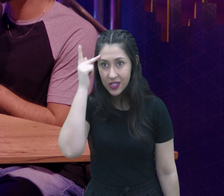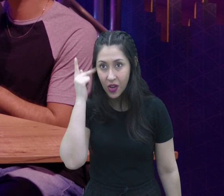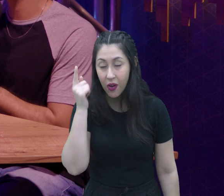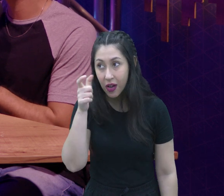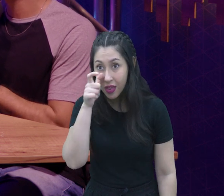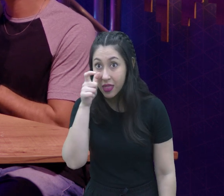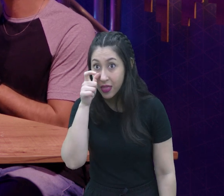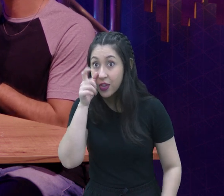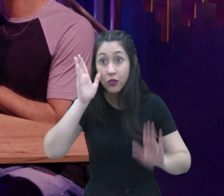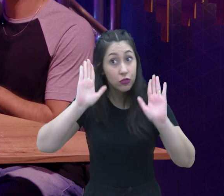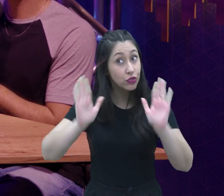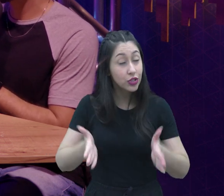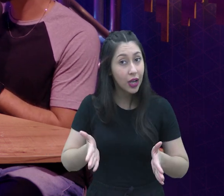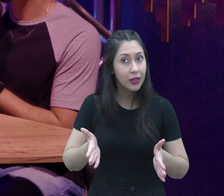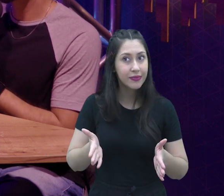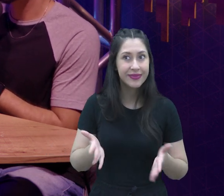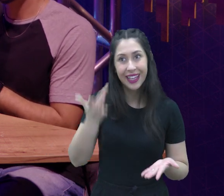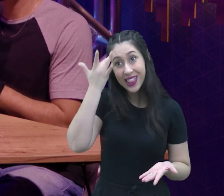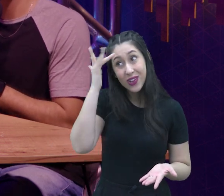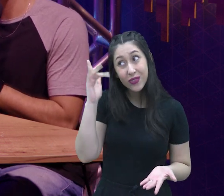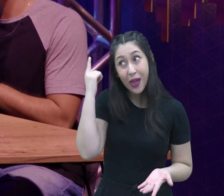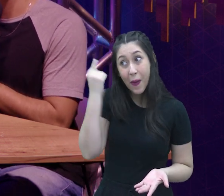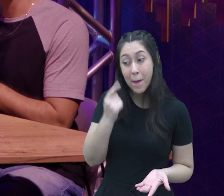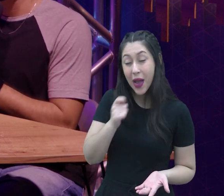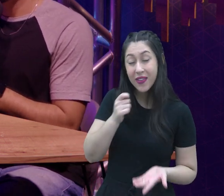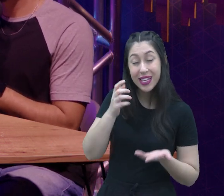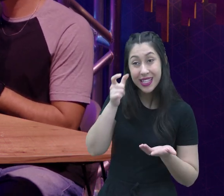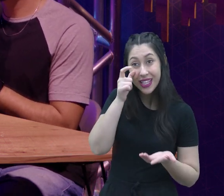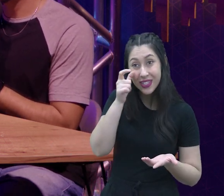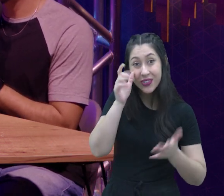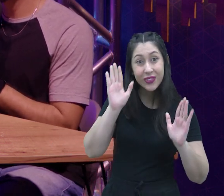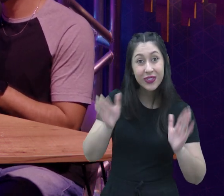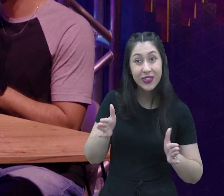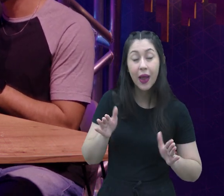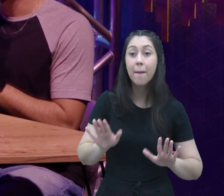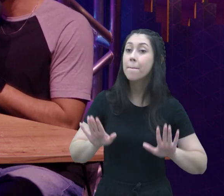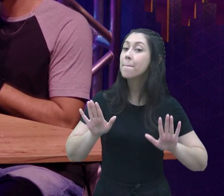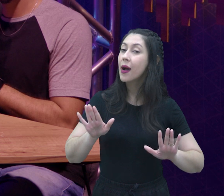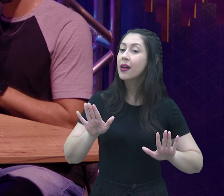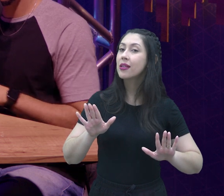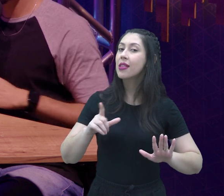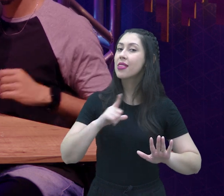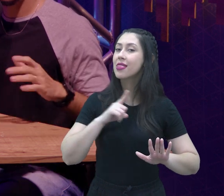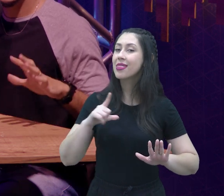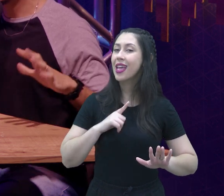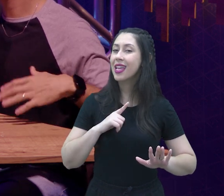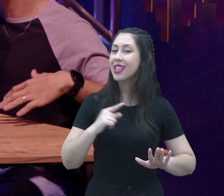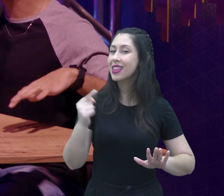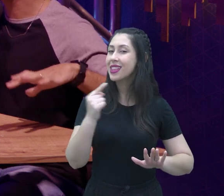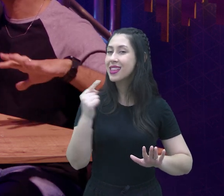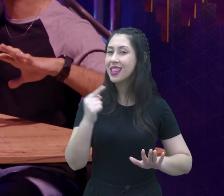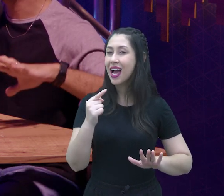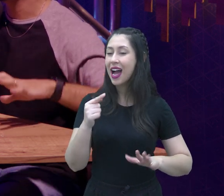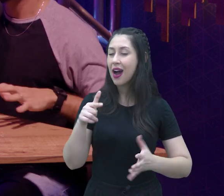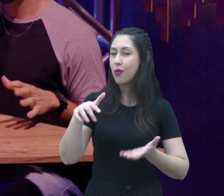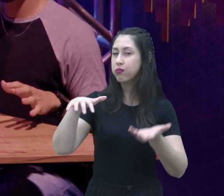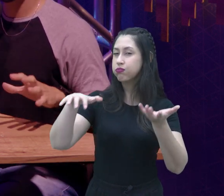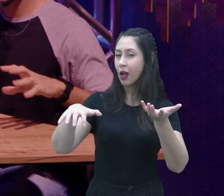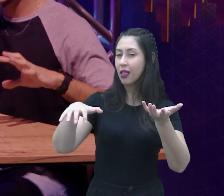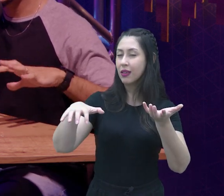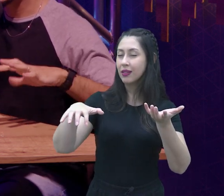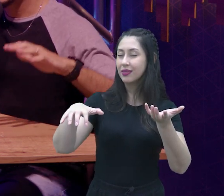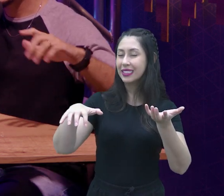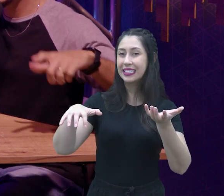os filmes, não sei se é o seu caso, Vic, mas tem o Senado Galáctico, né?